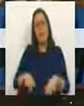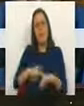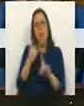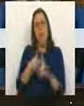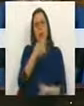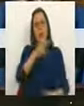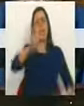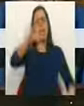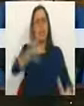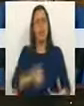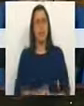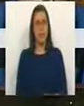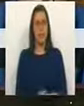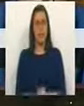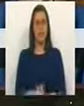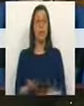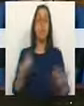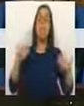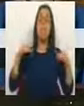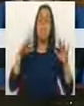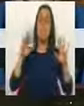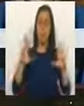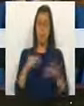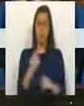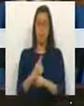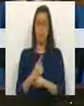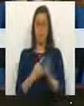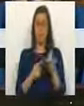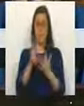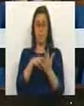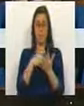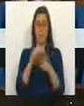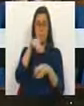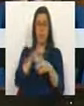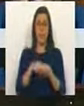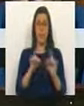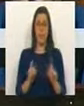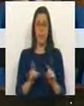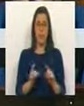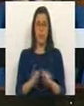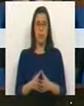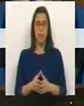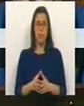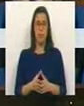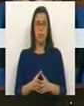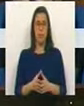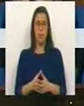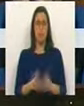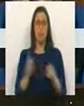de 2015. Mas também no plano interno.